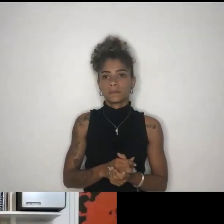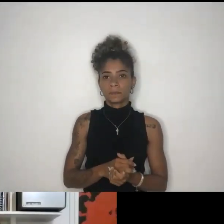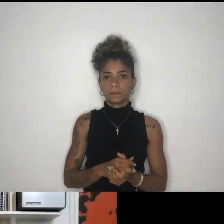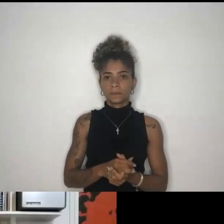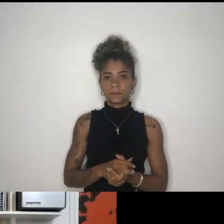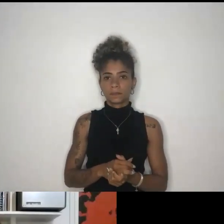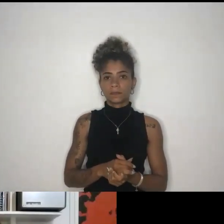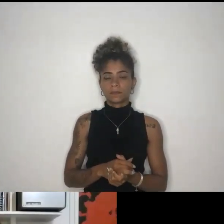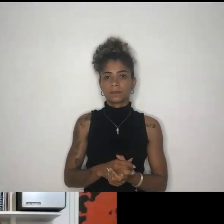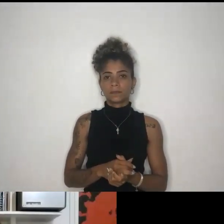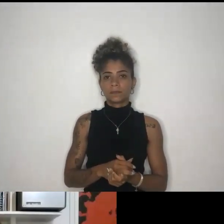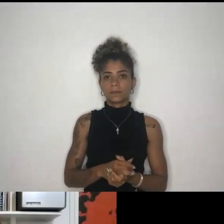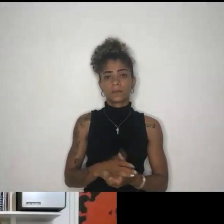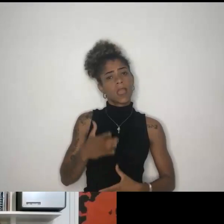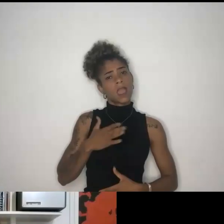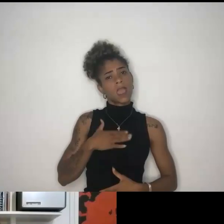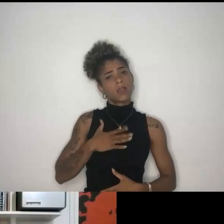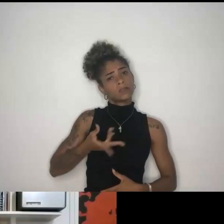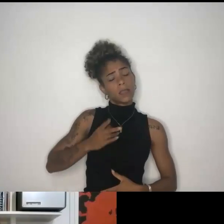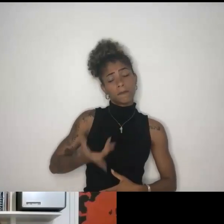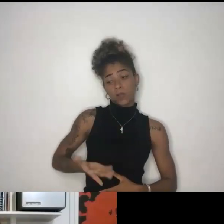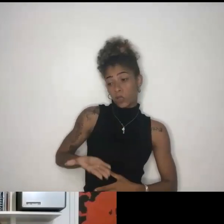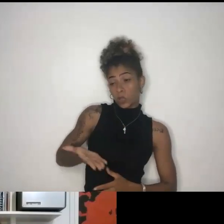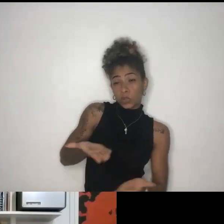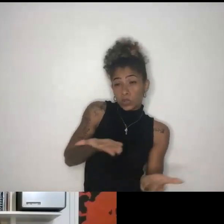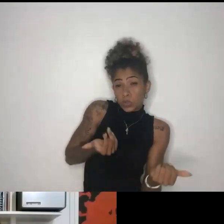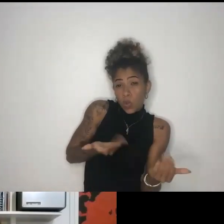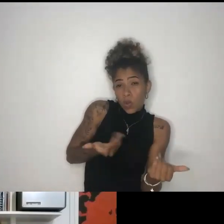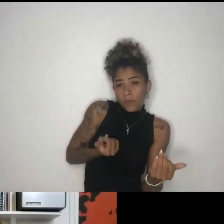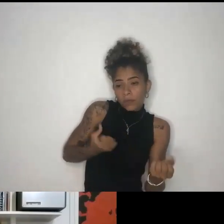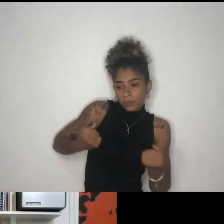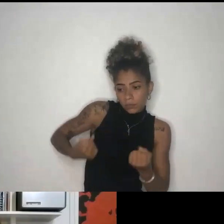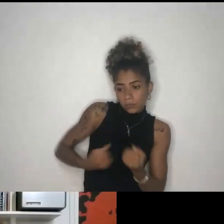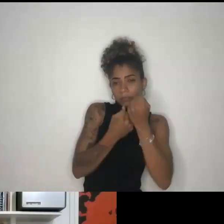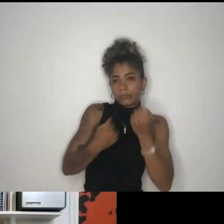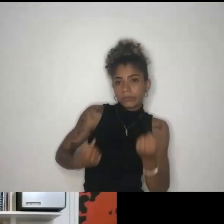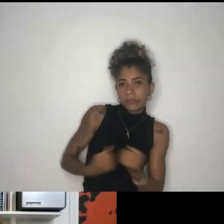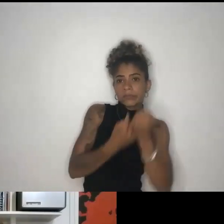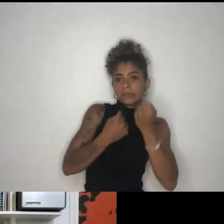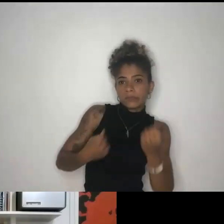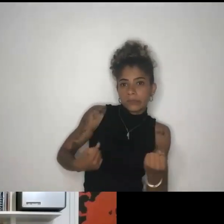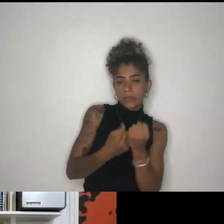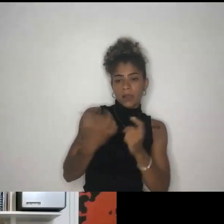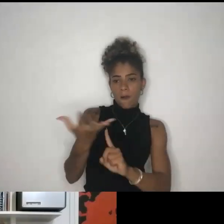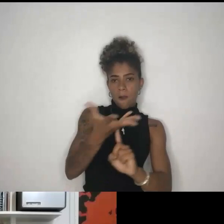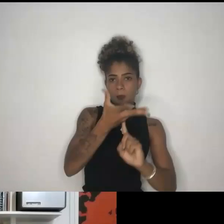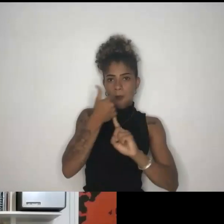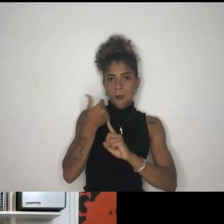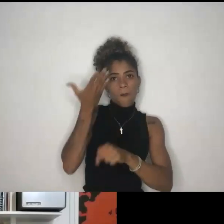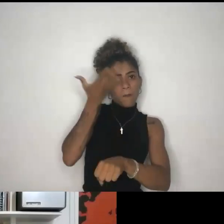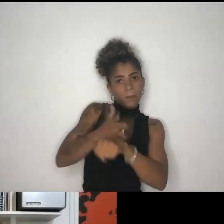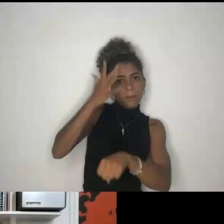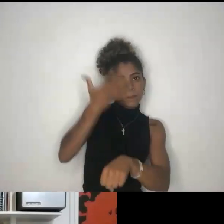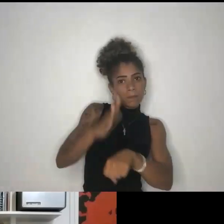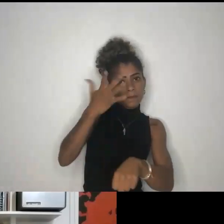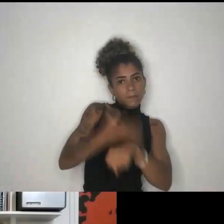eu desde muito cedo eu comecei a ter assistentes assistentes de arte eu treinei muita gente eu